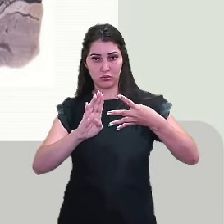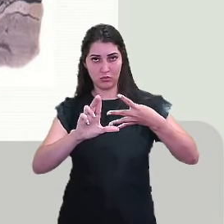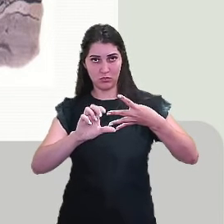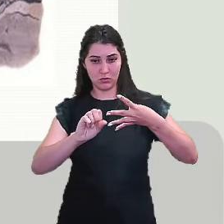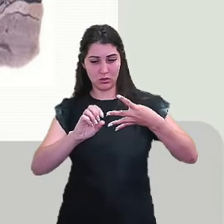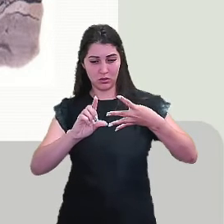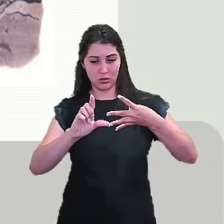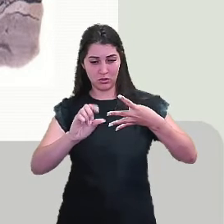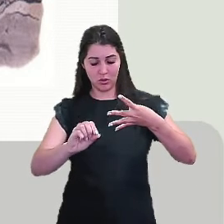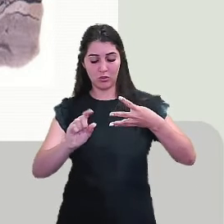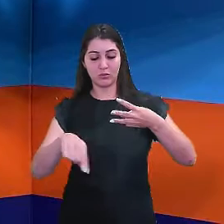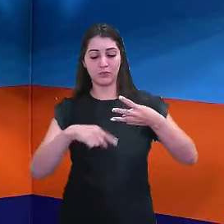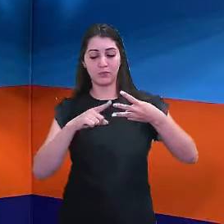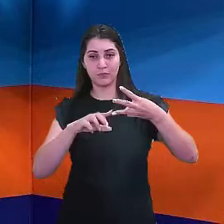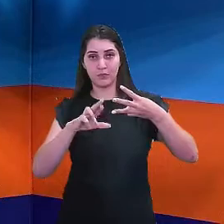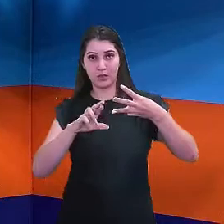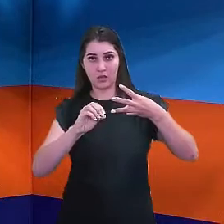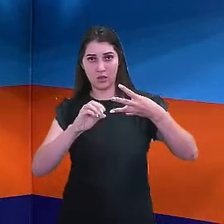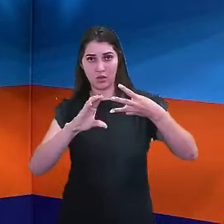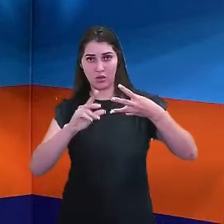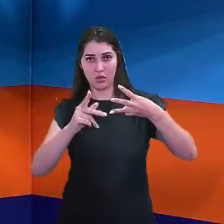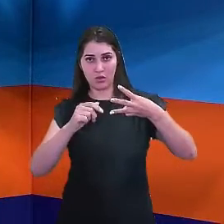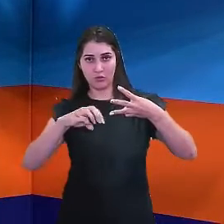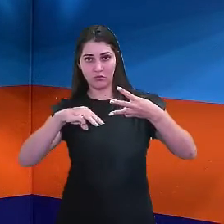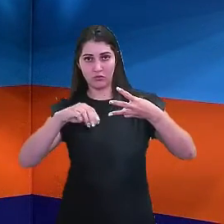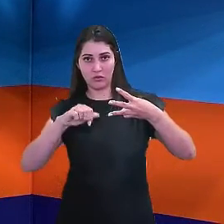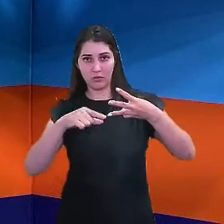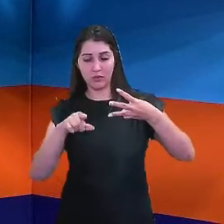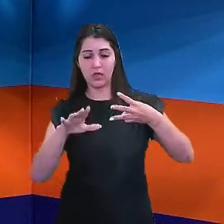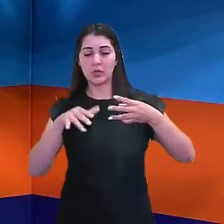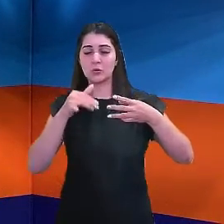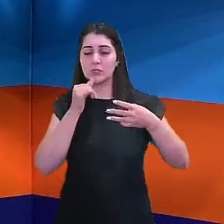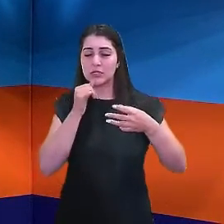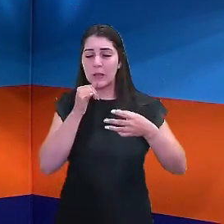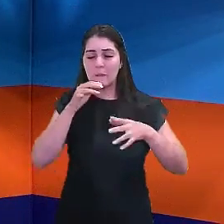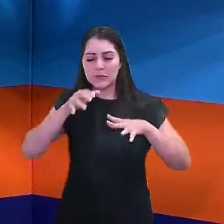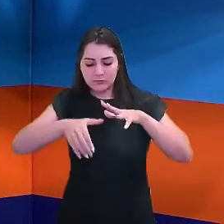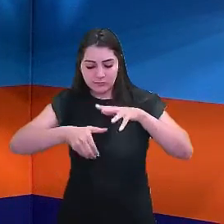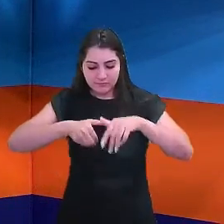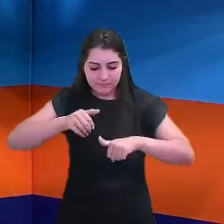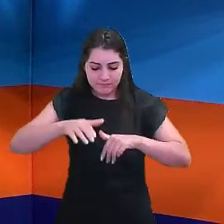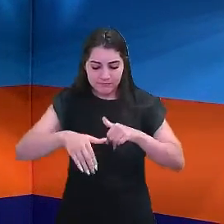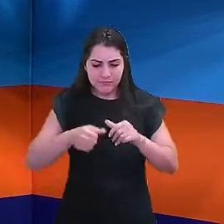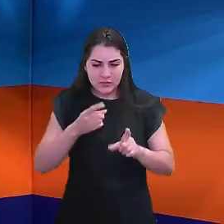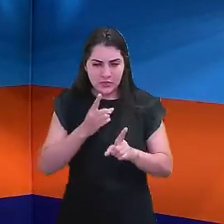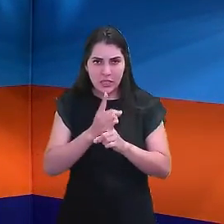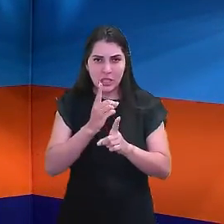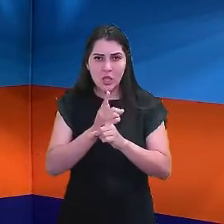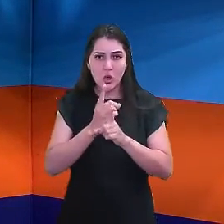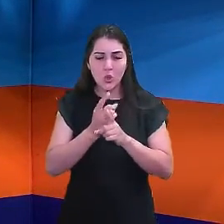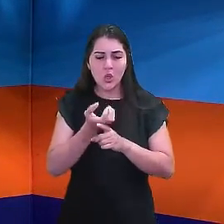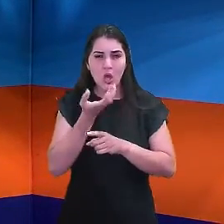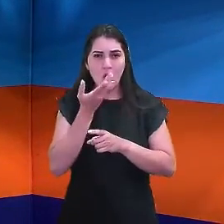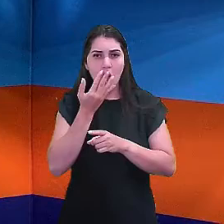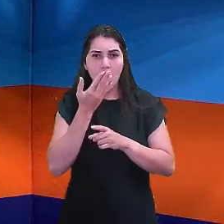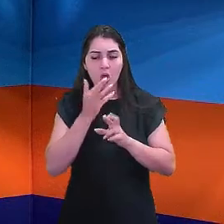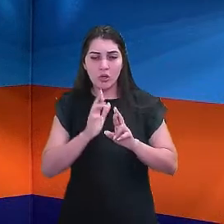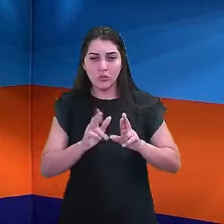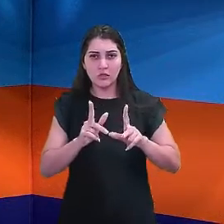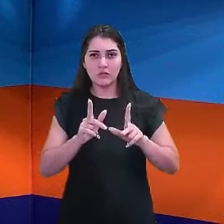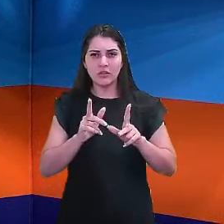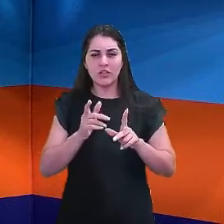rocha-mãe. Porque quanto mais você cava, você vai até encontrando, não é? Cores de solo diferentes. As cores vão